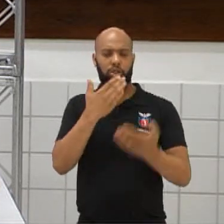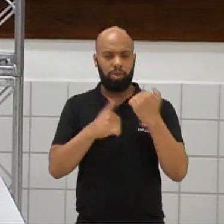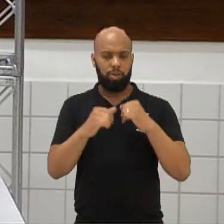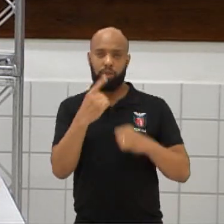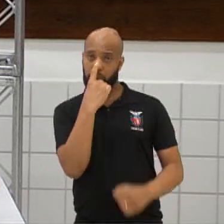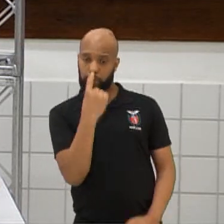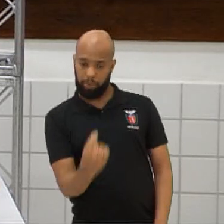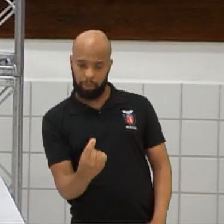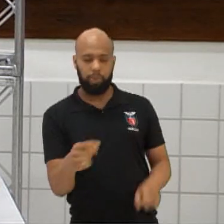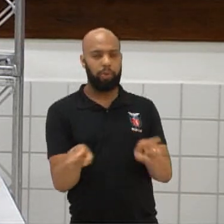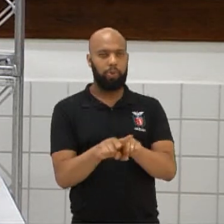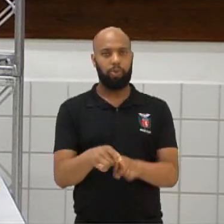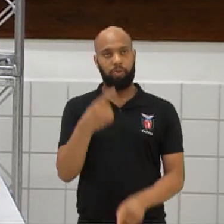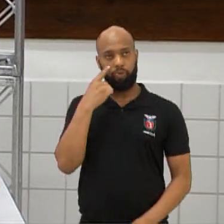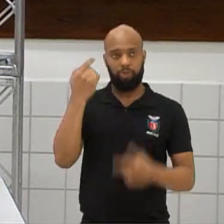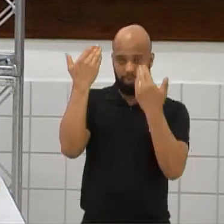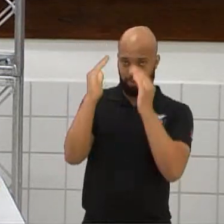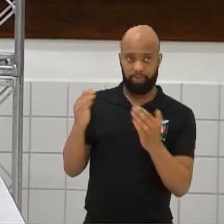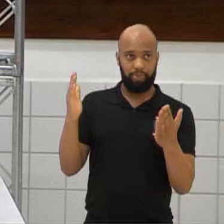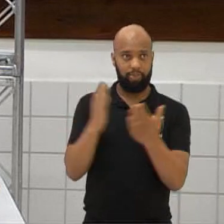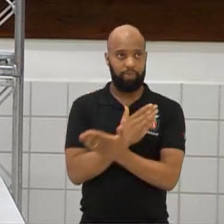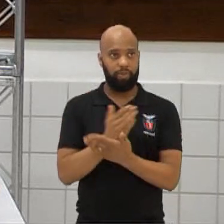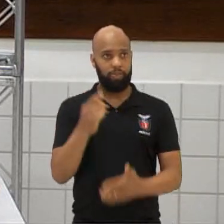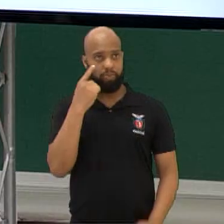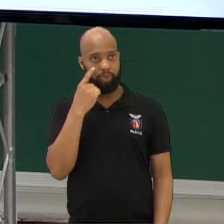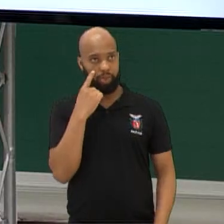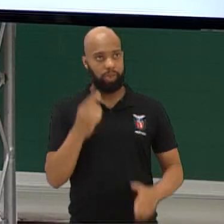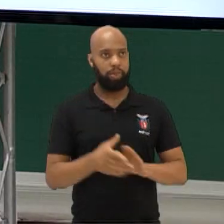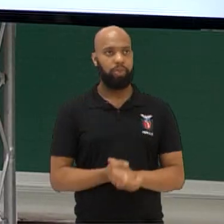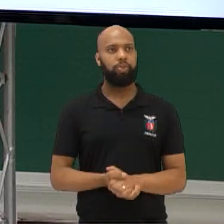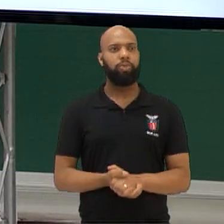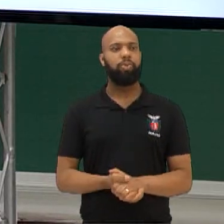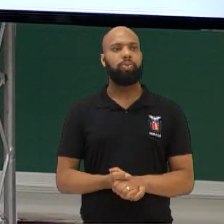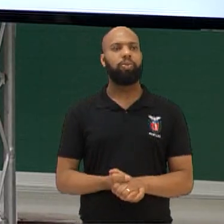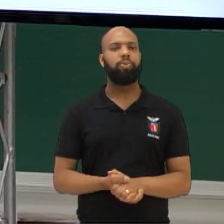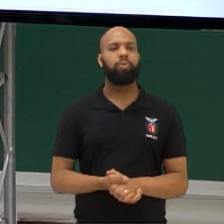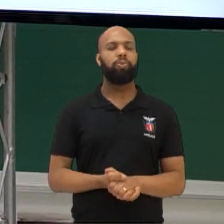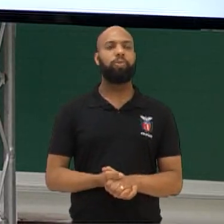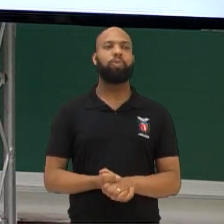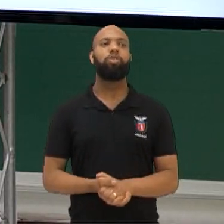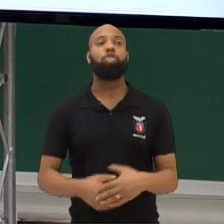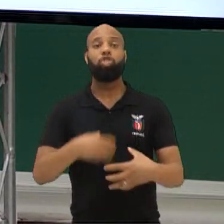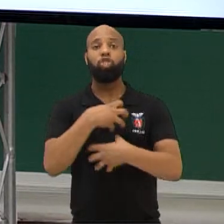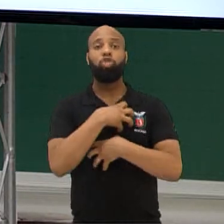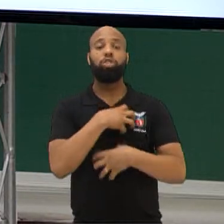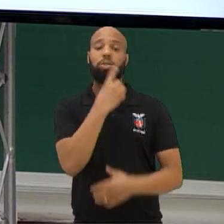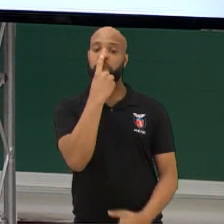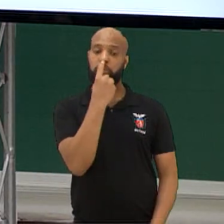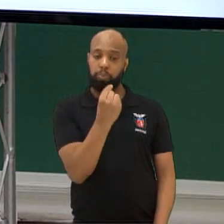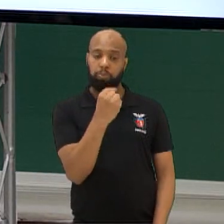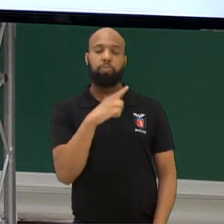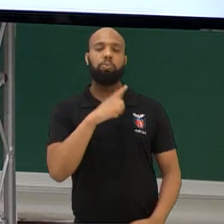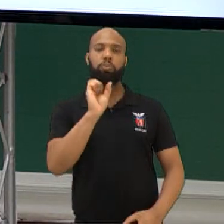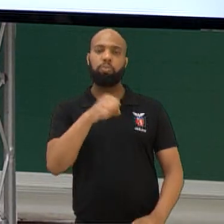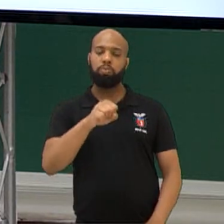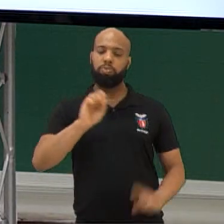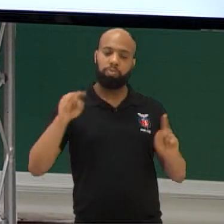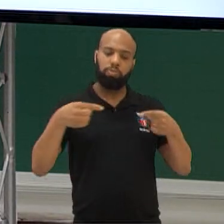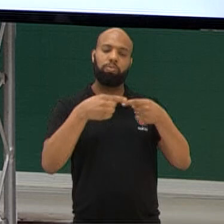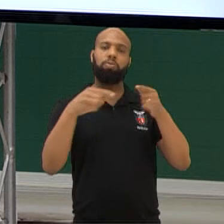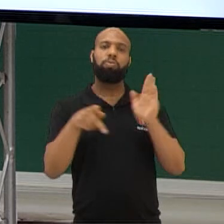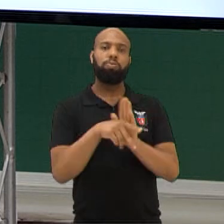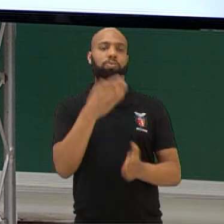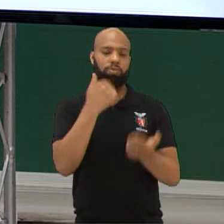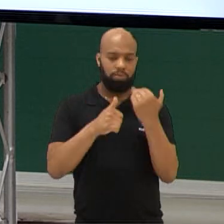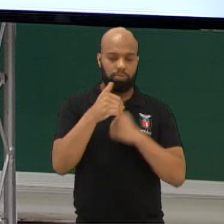tucano? Então, vamos analisar aqui alguns hábitos alimentares? Vamos lá. Então, o formato do bico, ele é associado ao hábito alimentar.